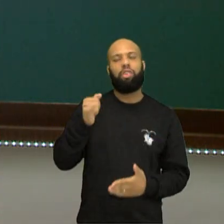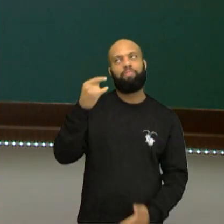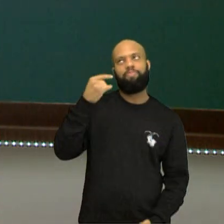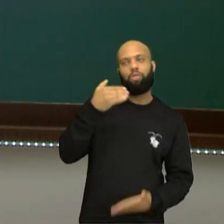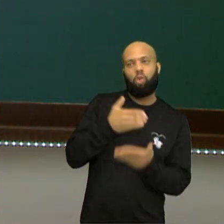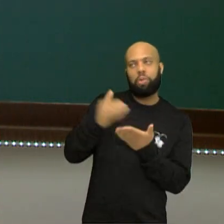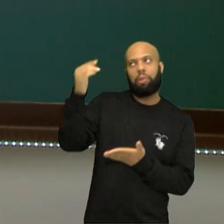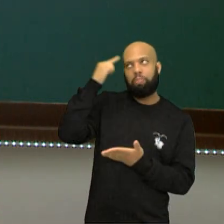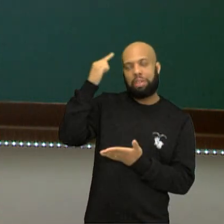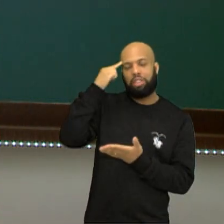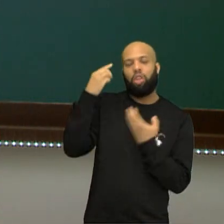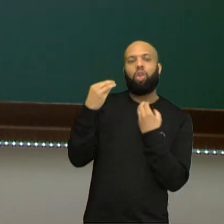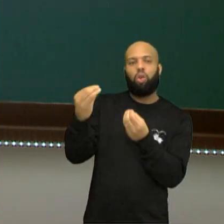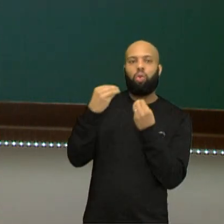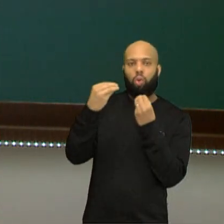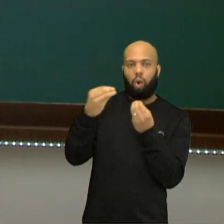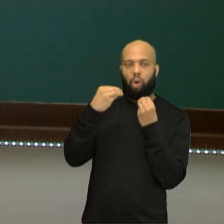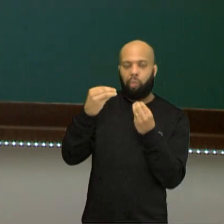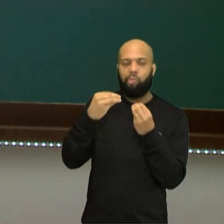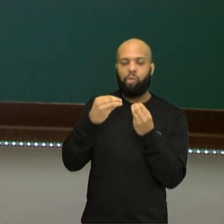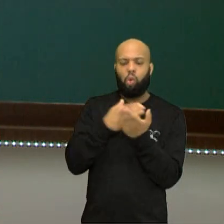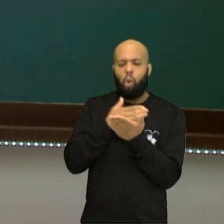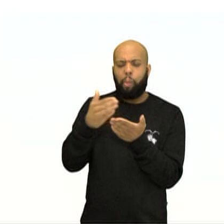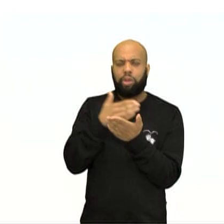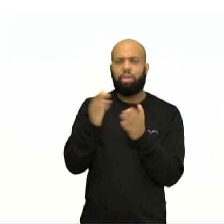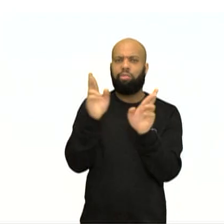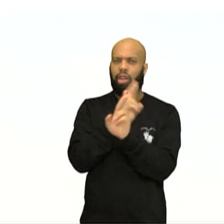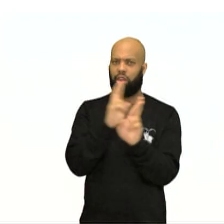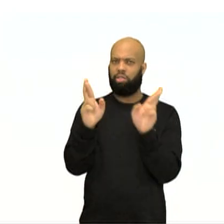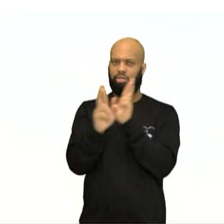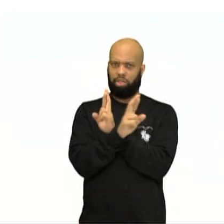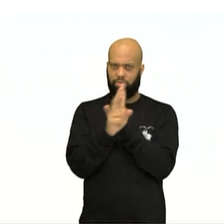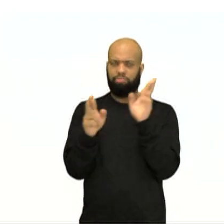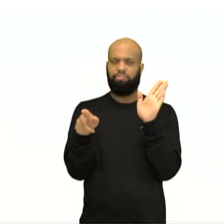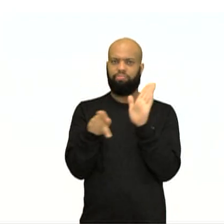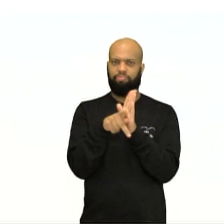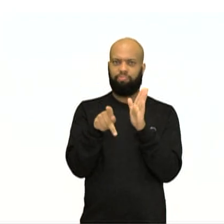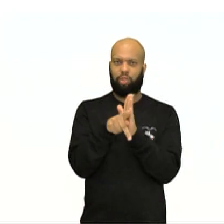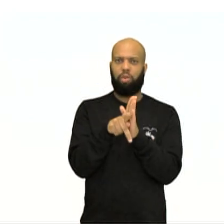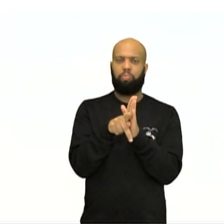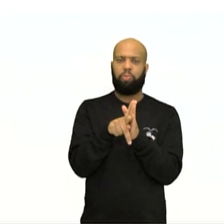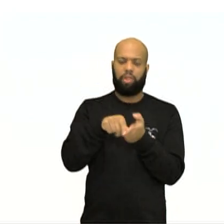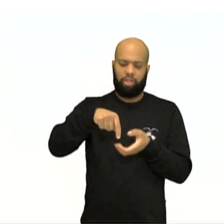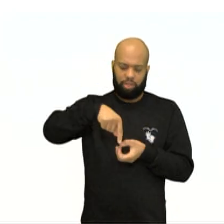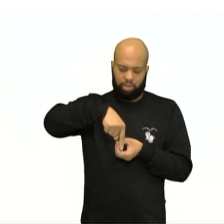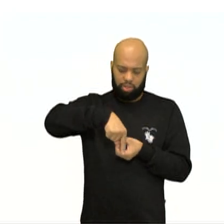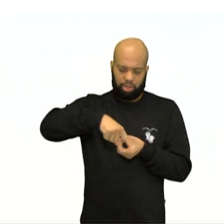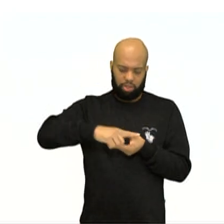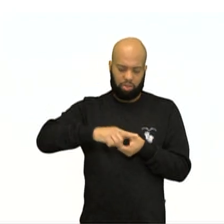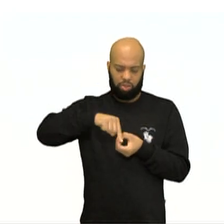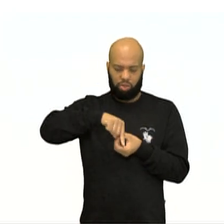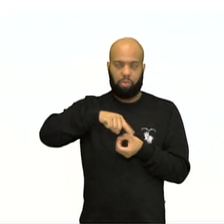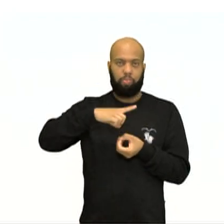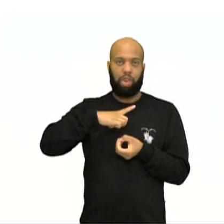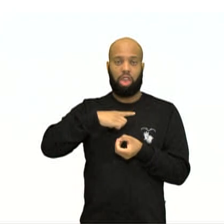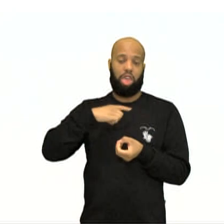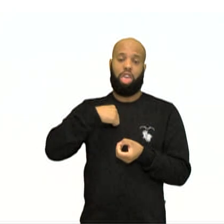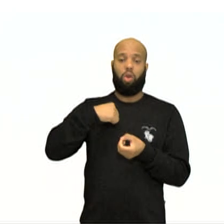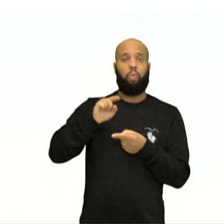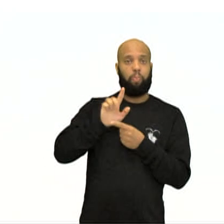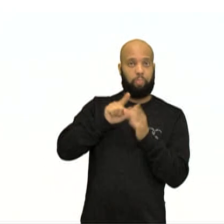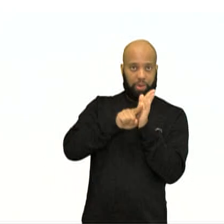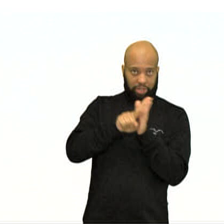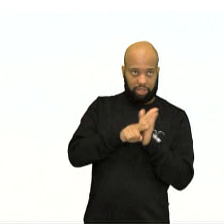lá, como será que surgiram as relações trigonométricas, né? Então eu pesquisei, trouxe aqui para vocês um